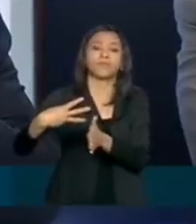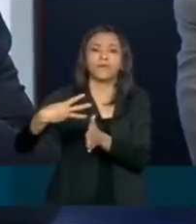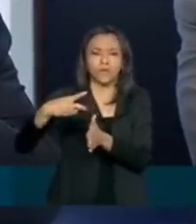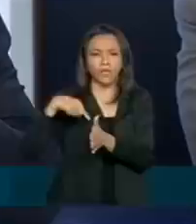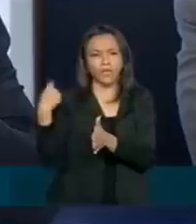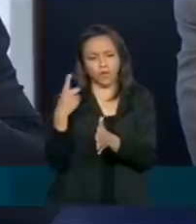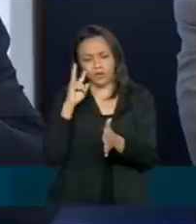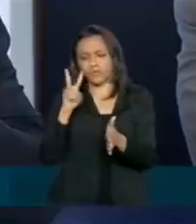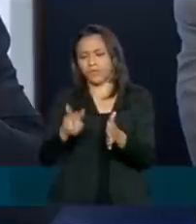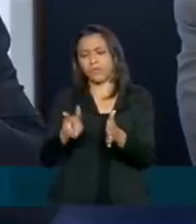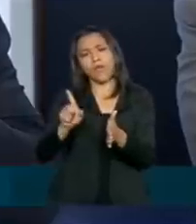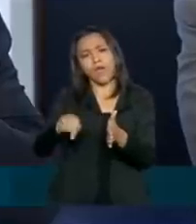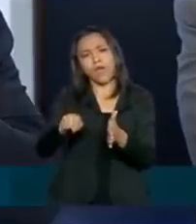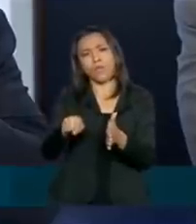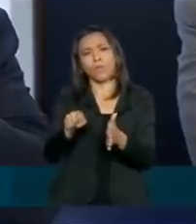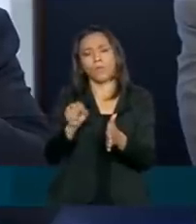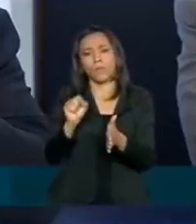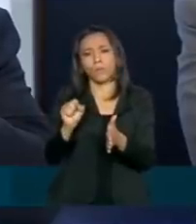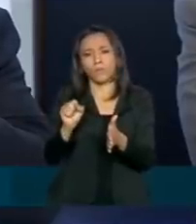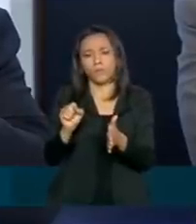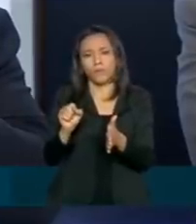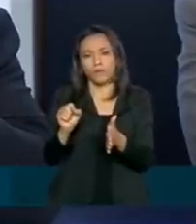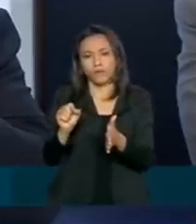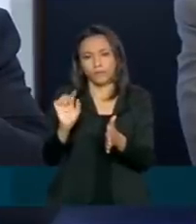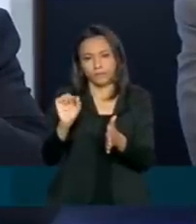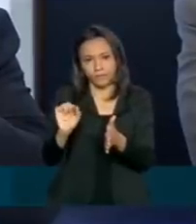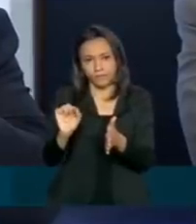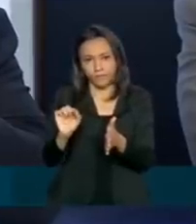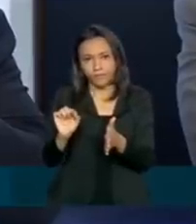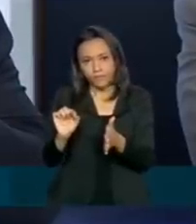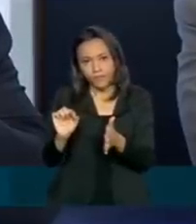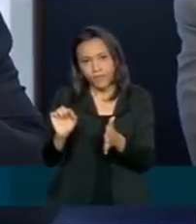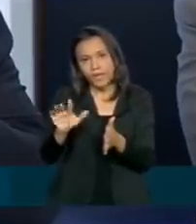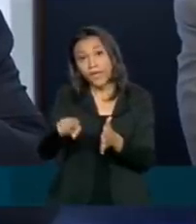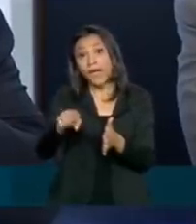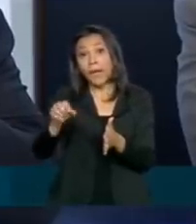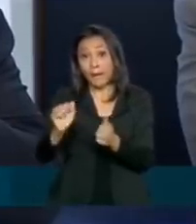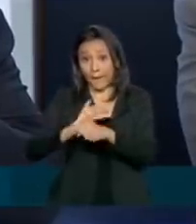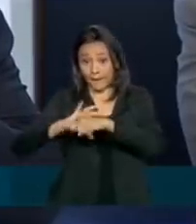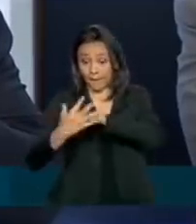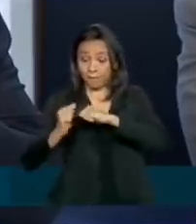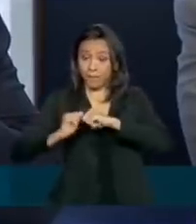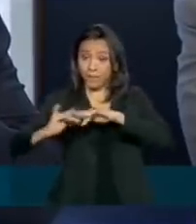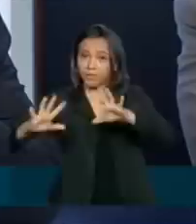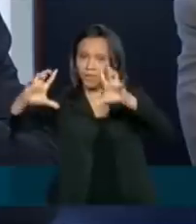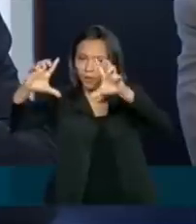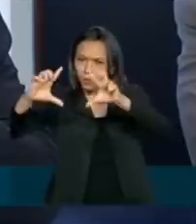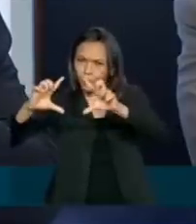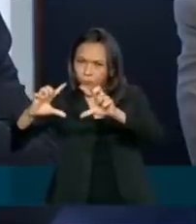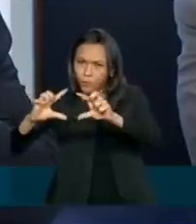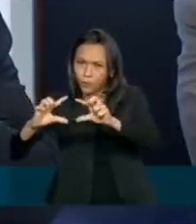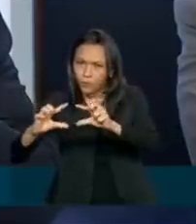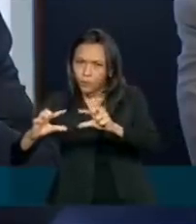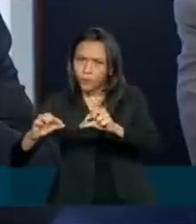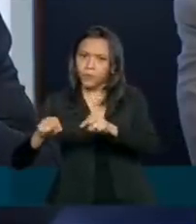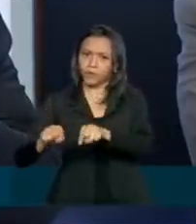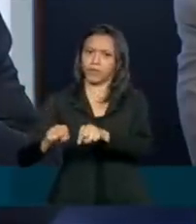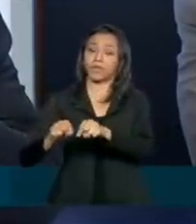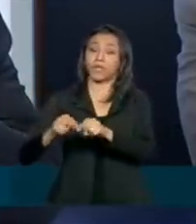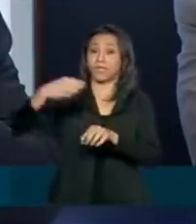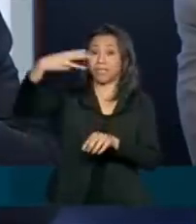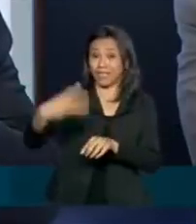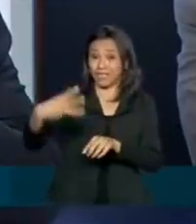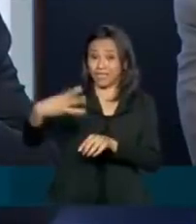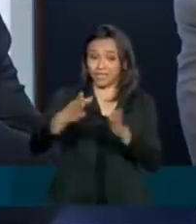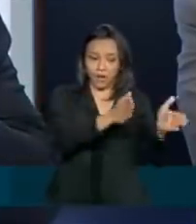o final da passagem da pandemia. Nessa terceira etapa,